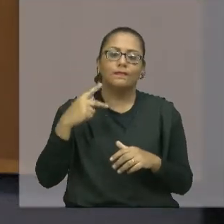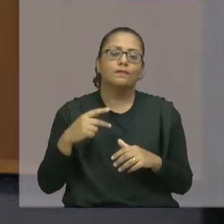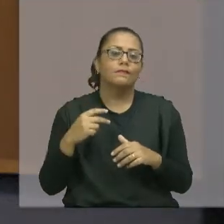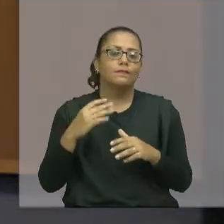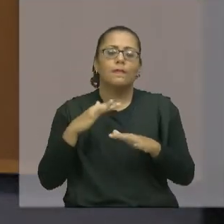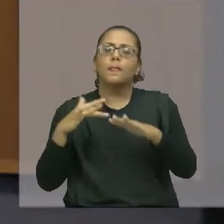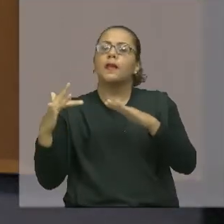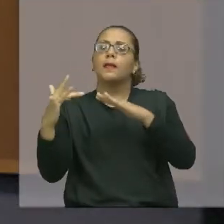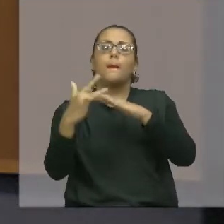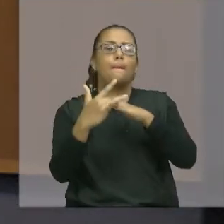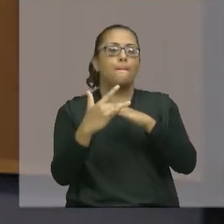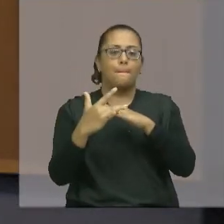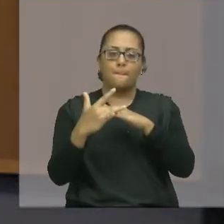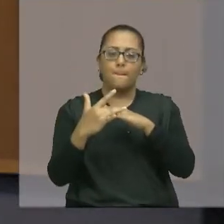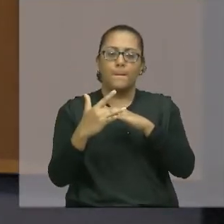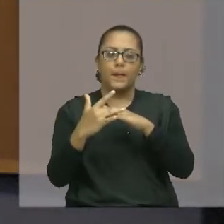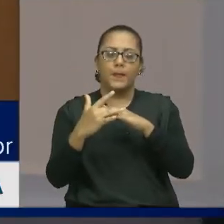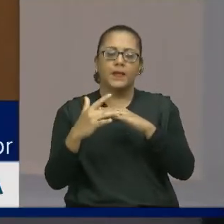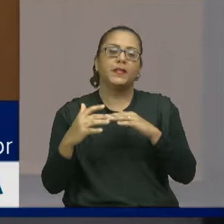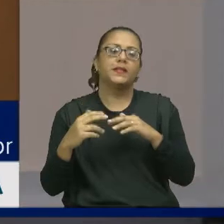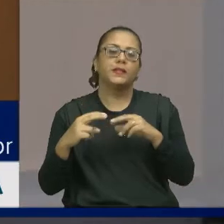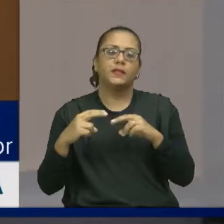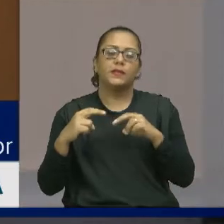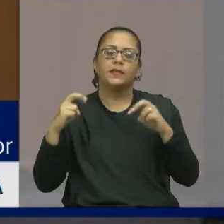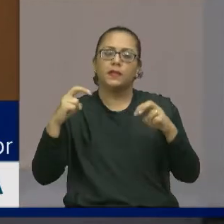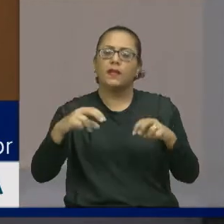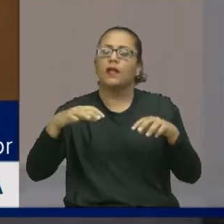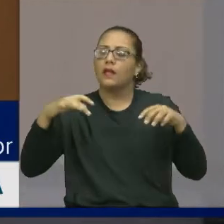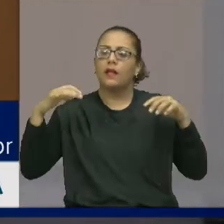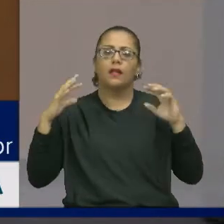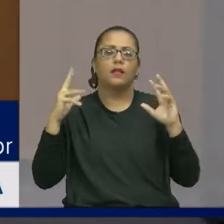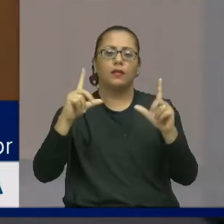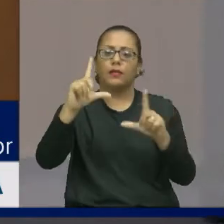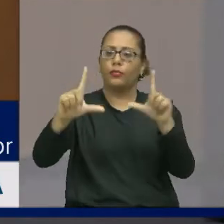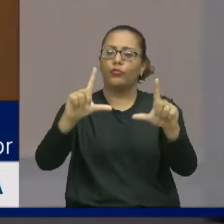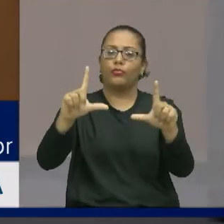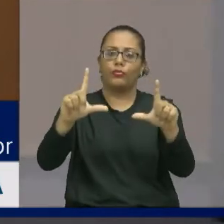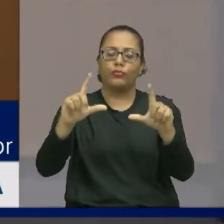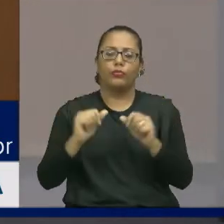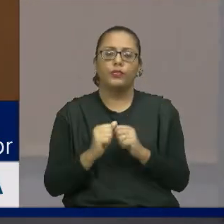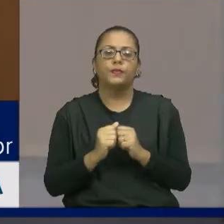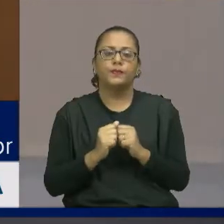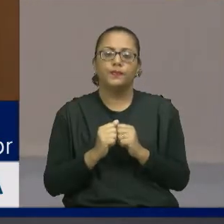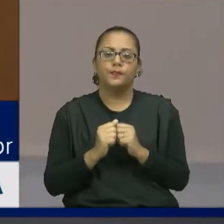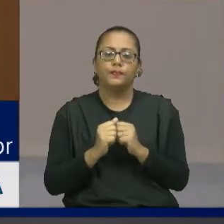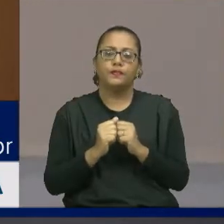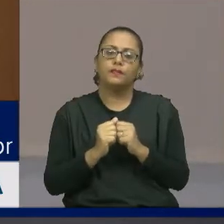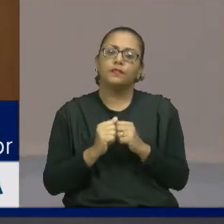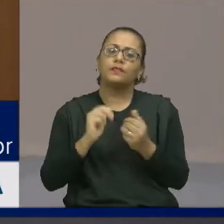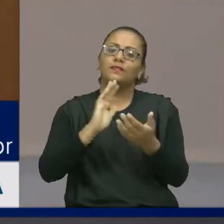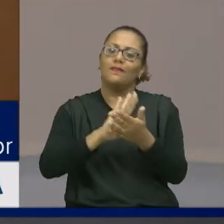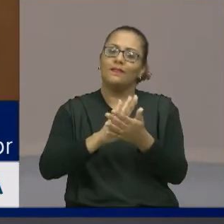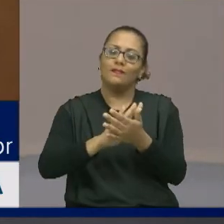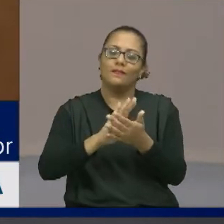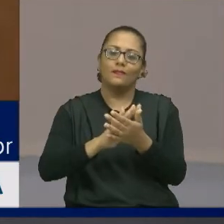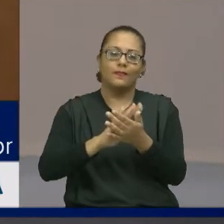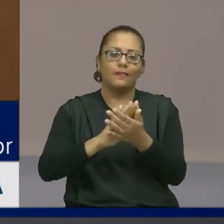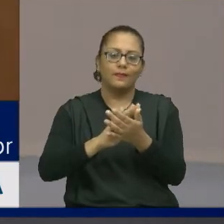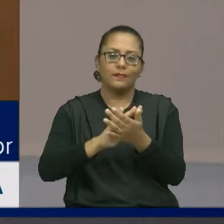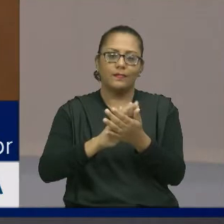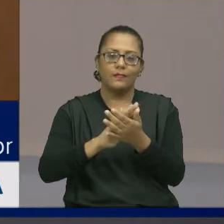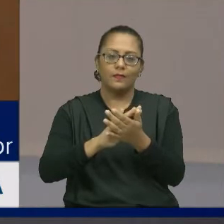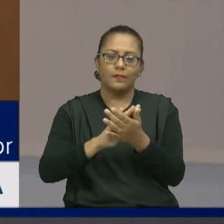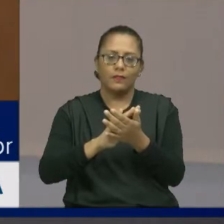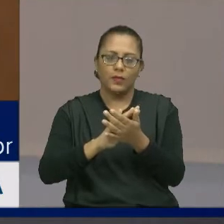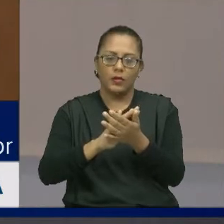TV Câmara, também os funcionários da casa, imprensa, presente. Queria parabenizar aqui, está